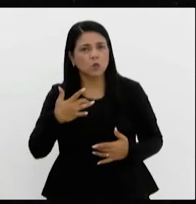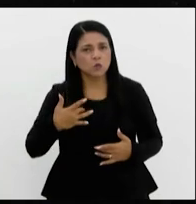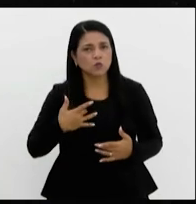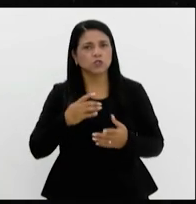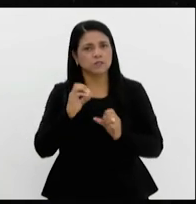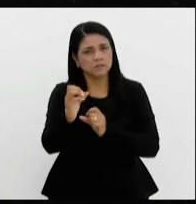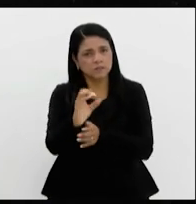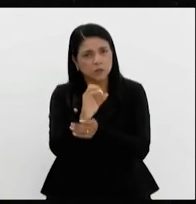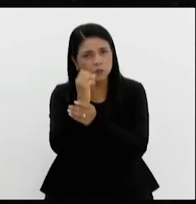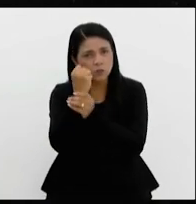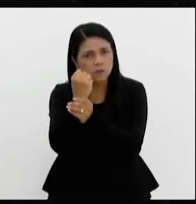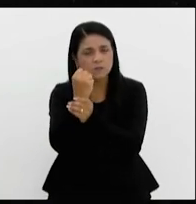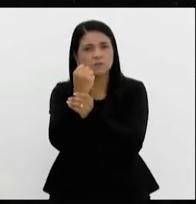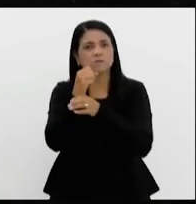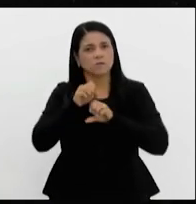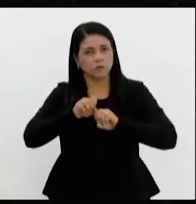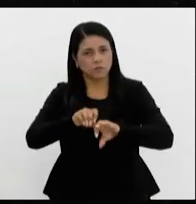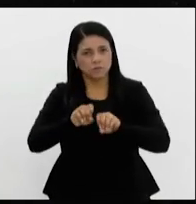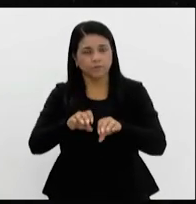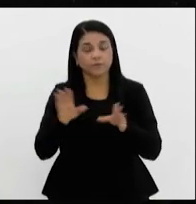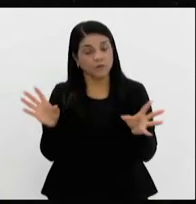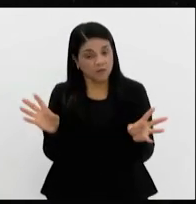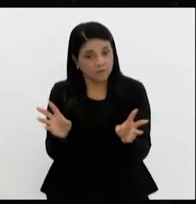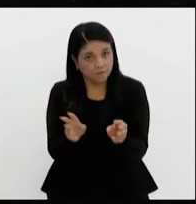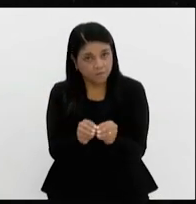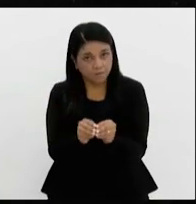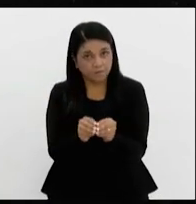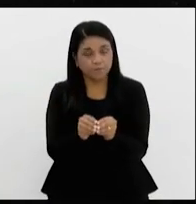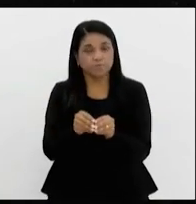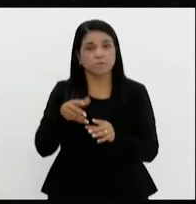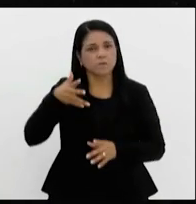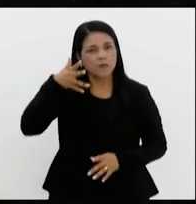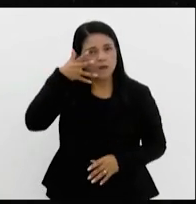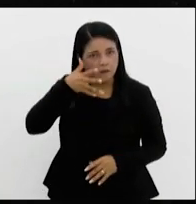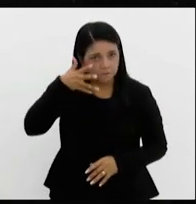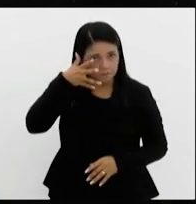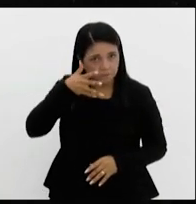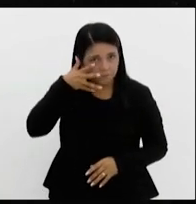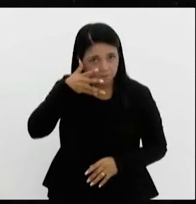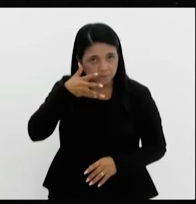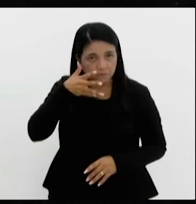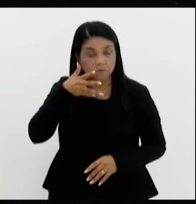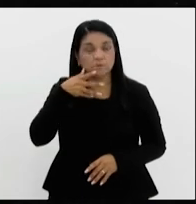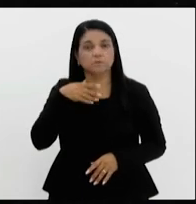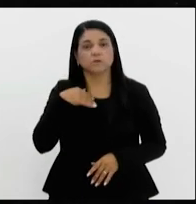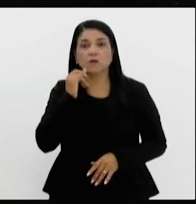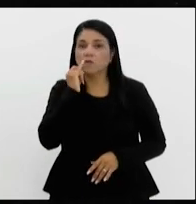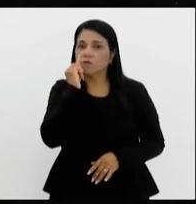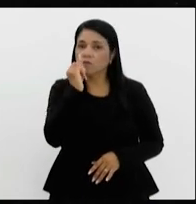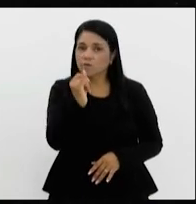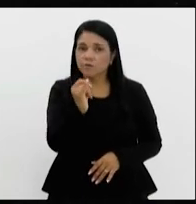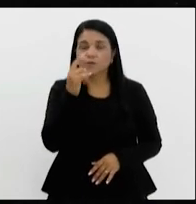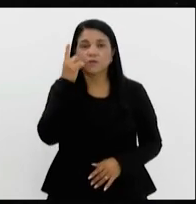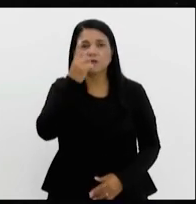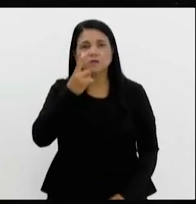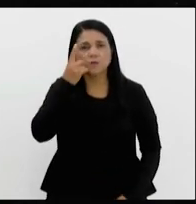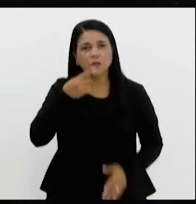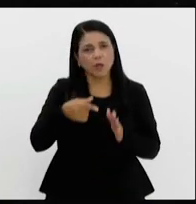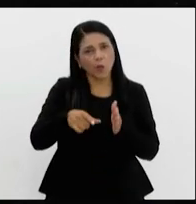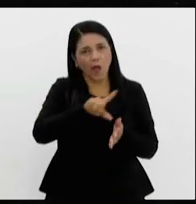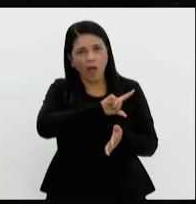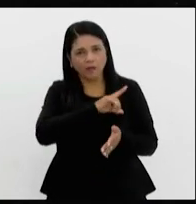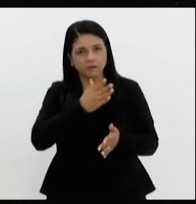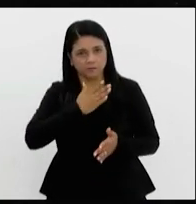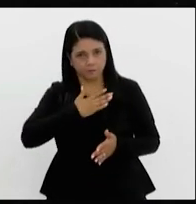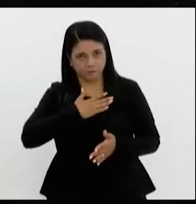outras coisas. E para encerrar aqui minha fala, senhor presidente, eu quero aqui falar, né, que a deputada me antecedeu aqui, a